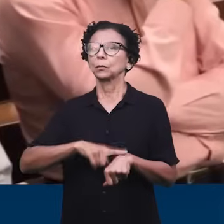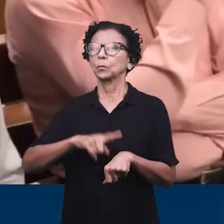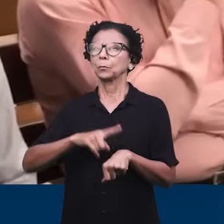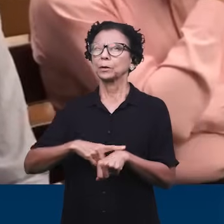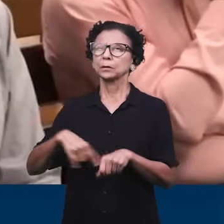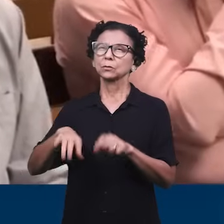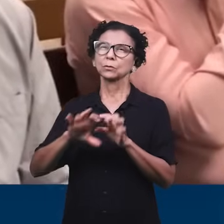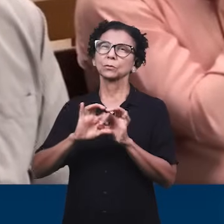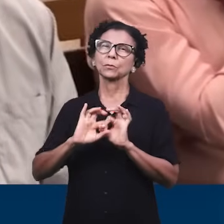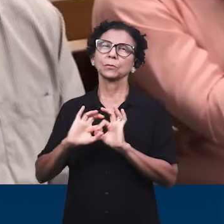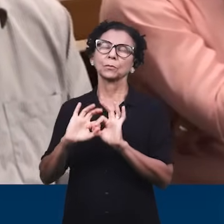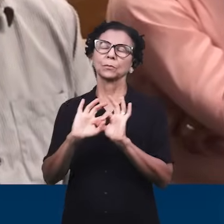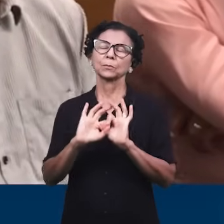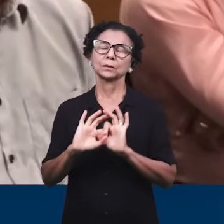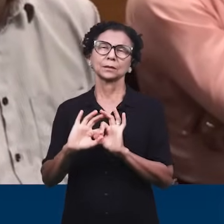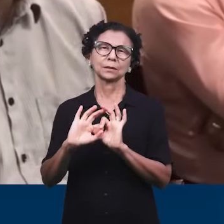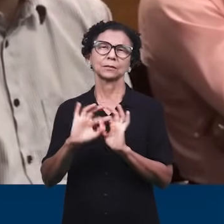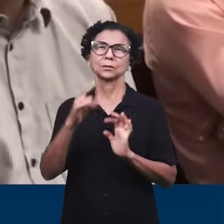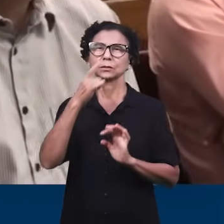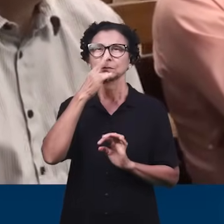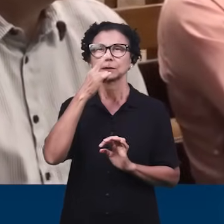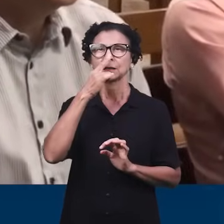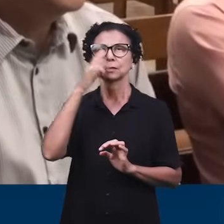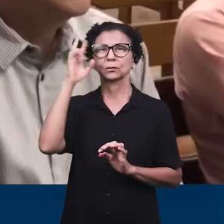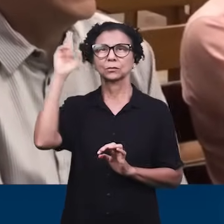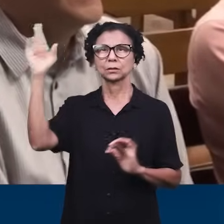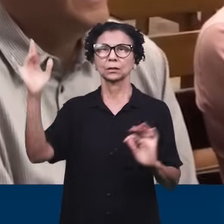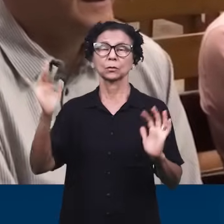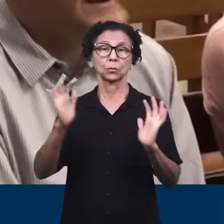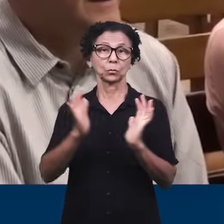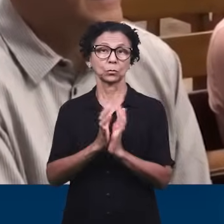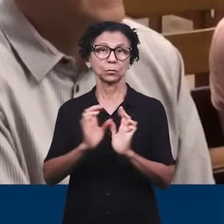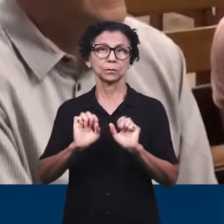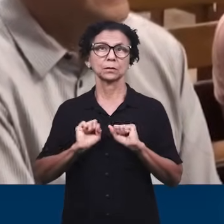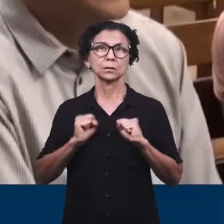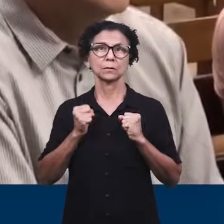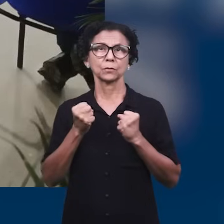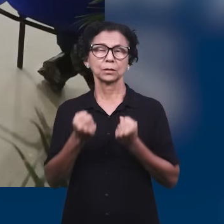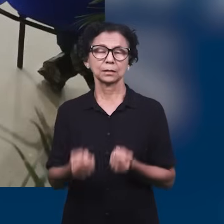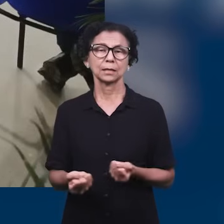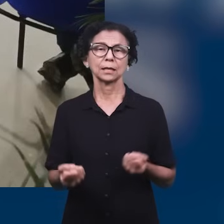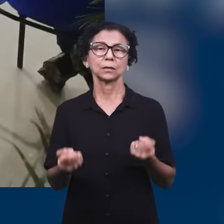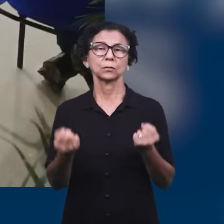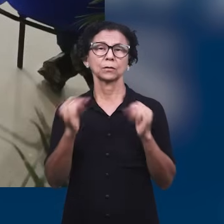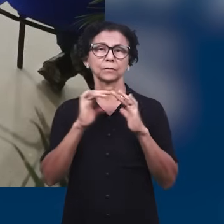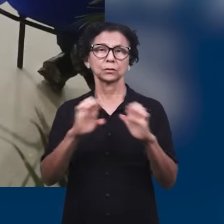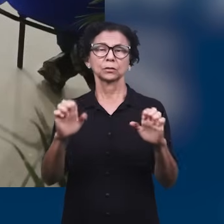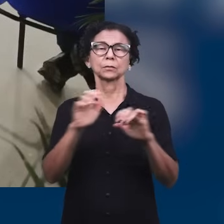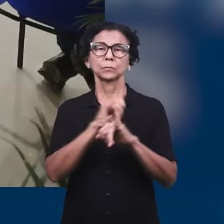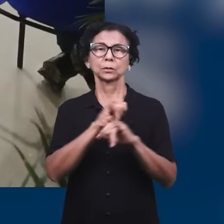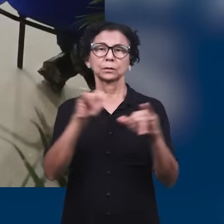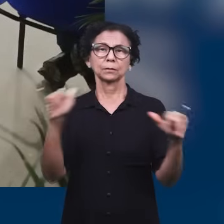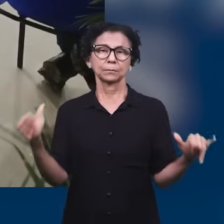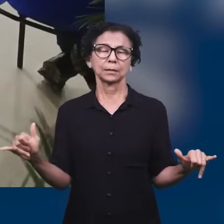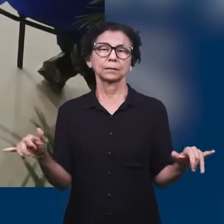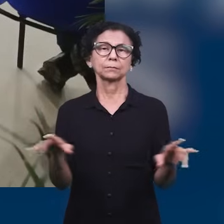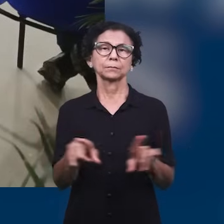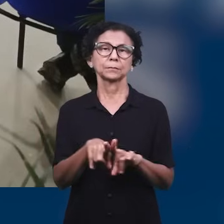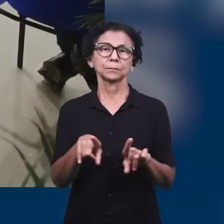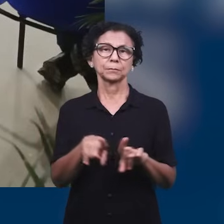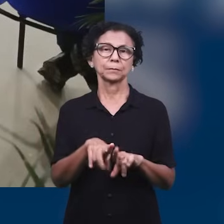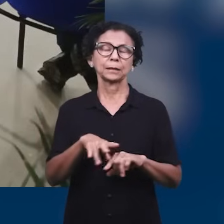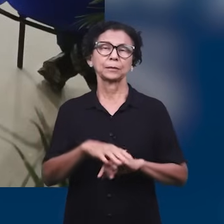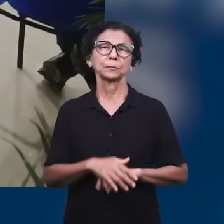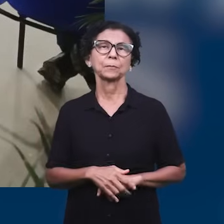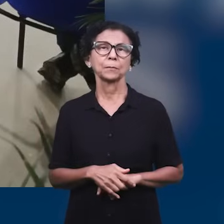e renovo para esse grupo que tem se dedicado à proclamação do Evangelho. No Manaim de Campina Grande, na Paraíba, houve